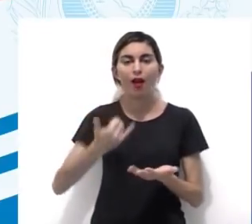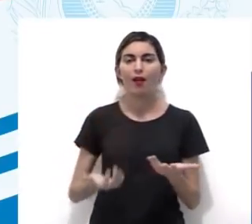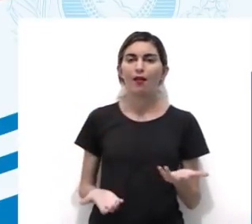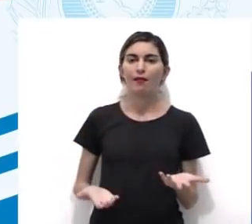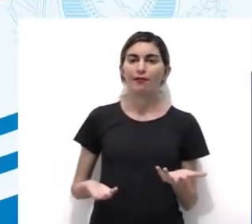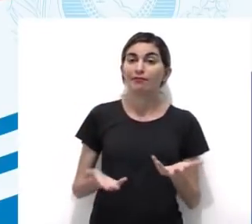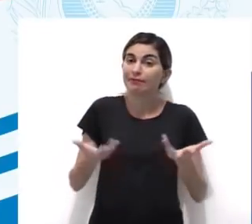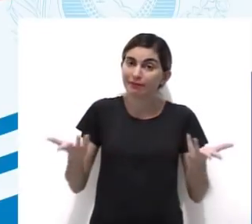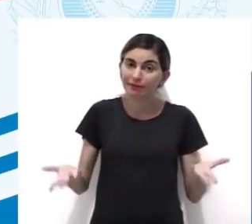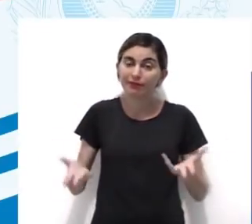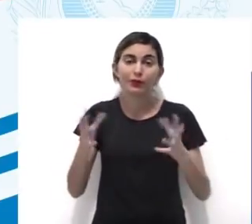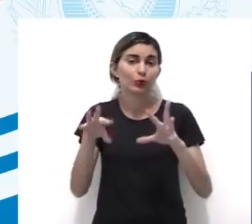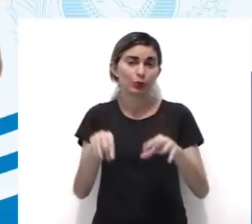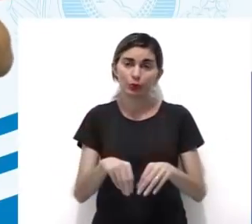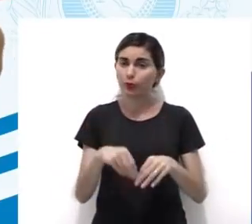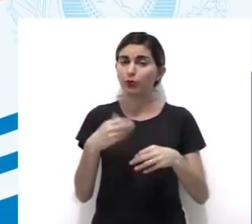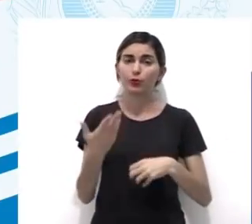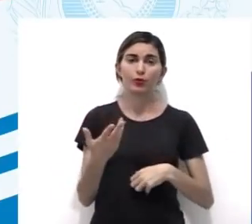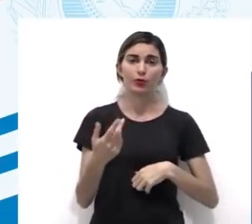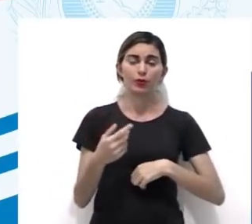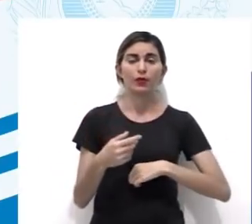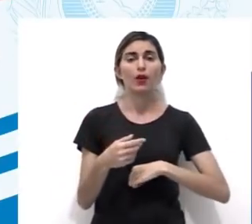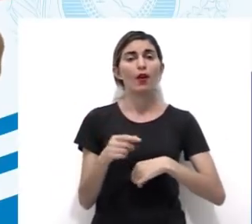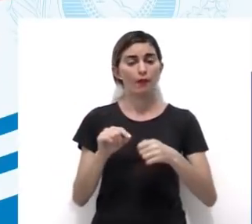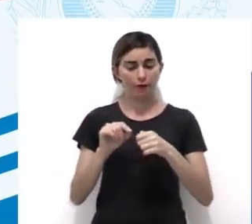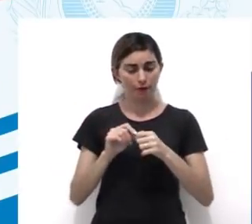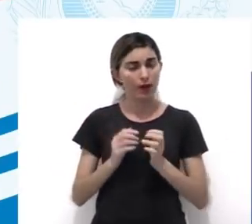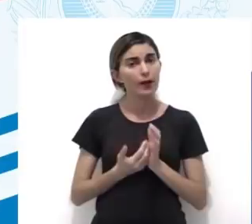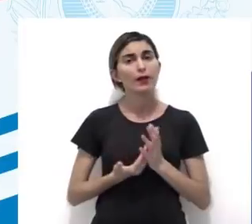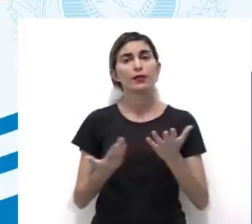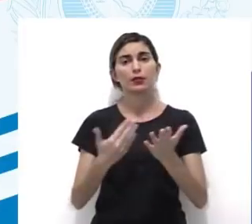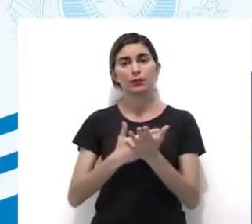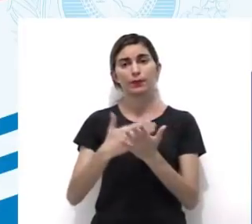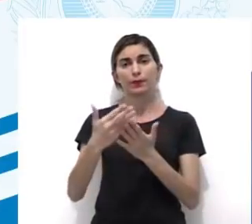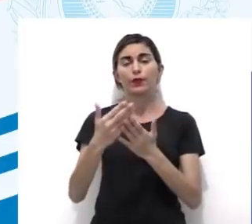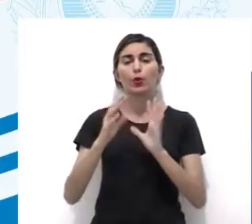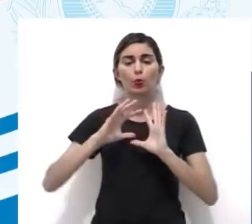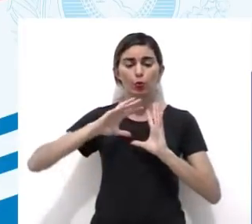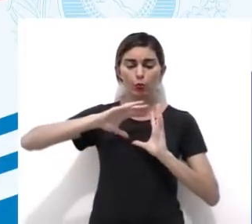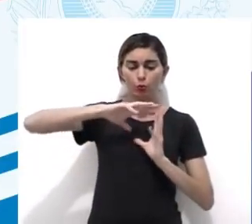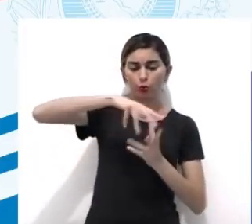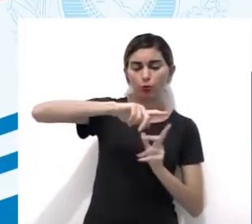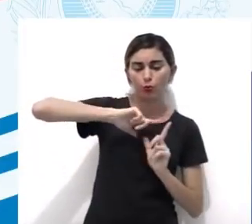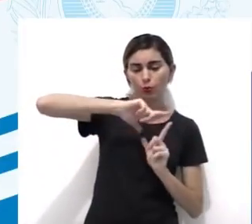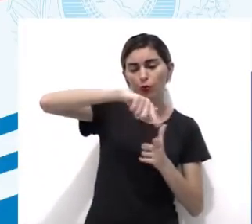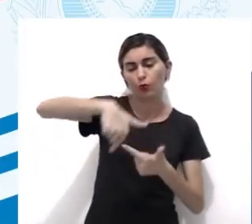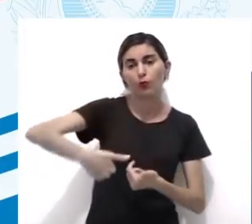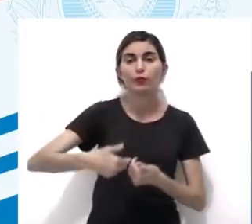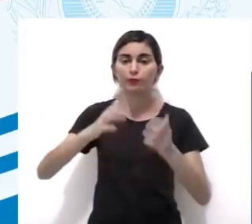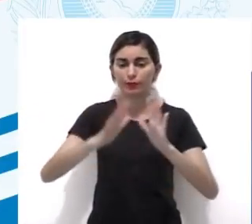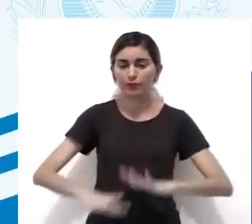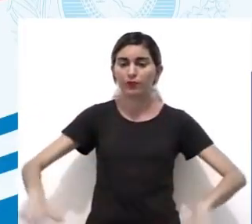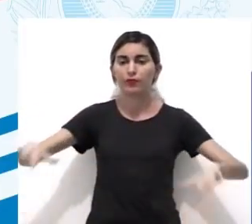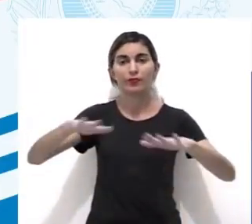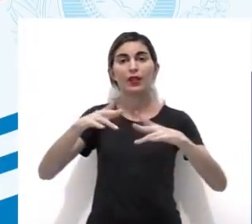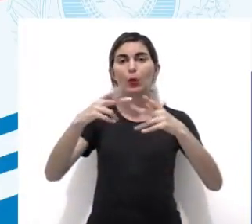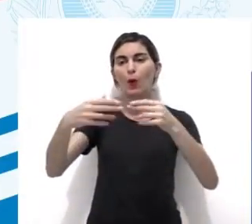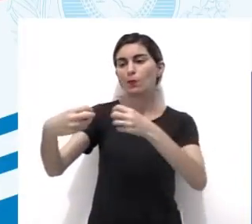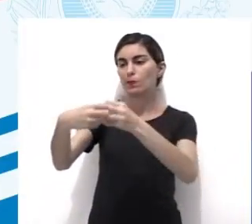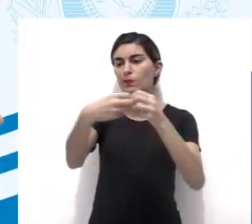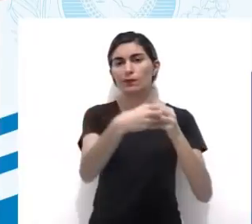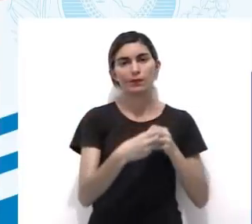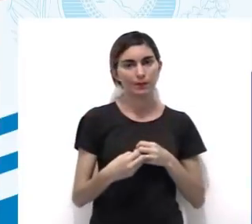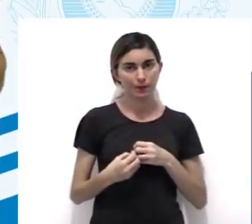enfim. Tudo isso aí nos faz partícipes de uma aldeia global, de uma área mais próxima.